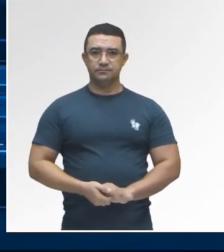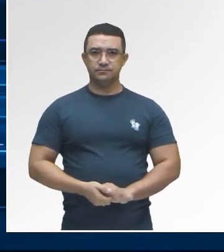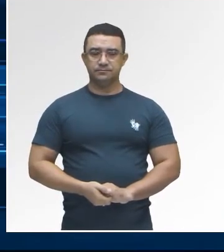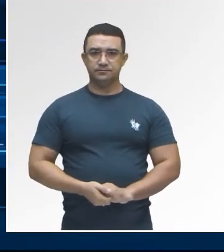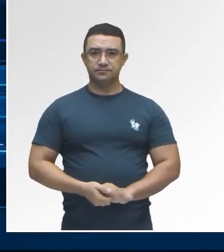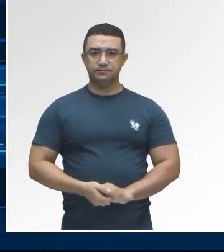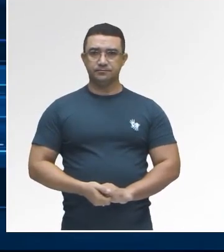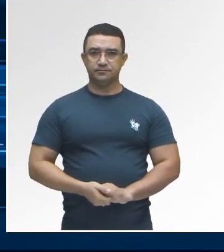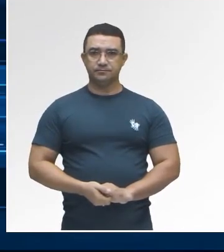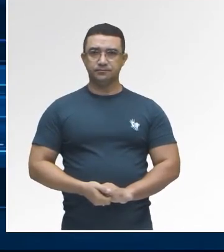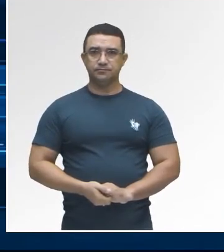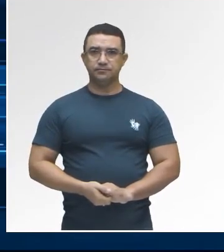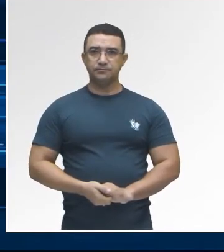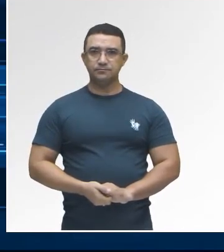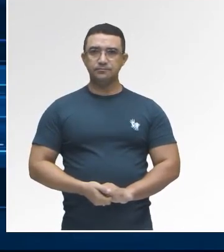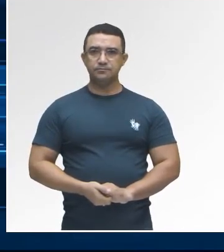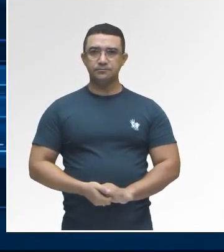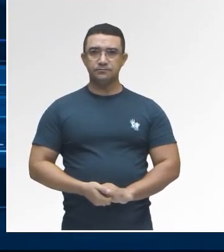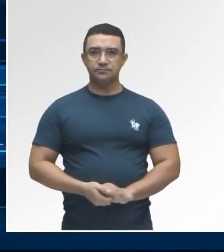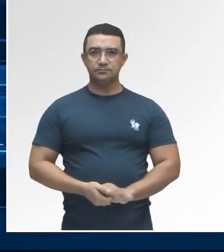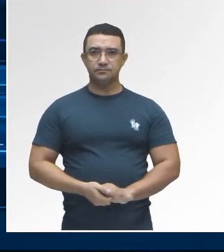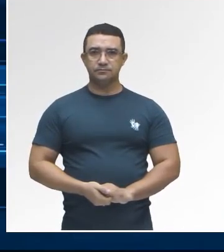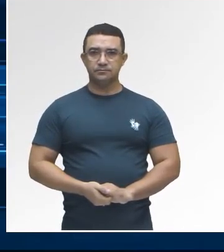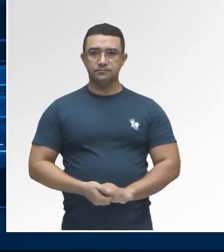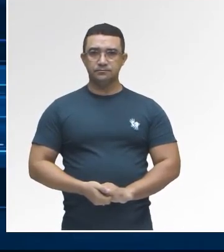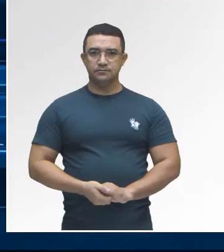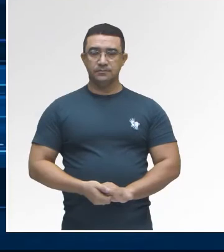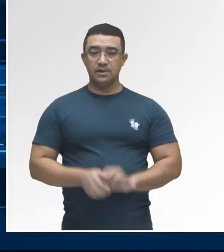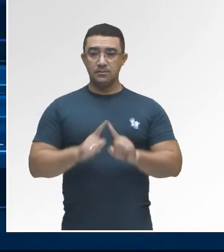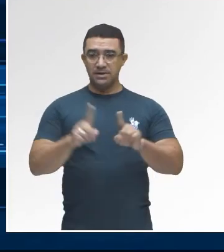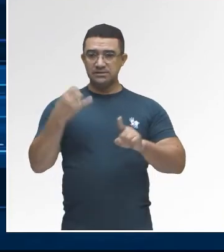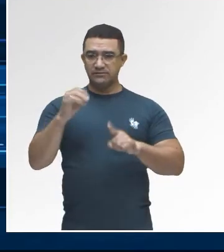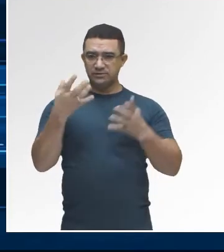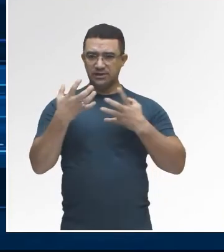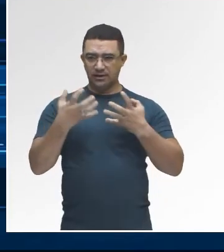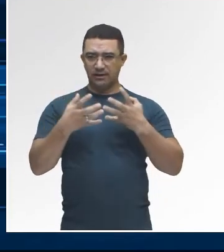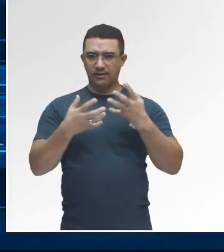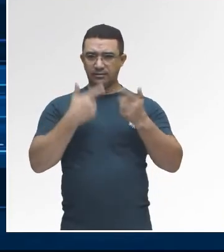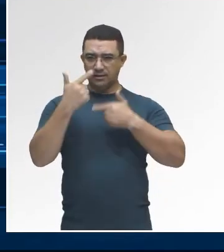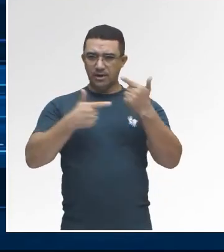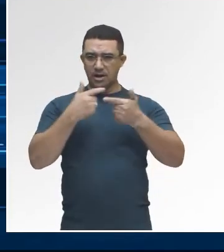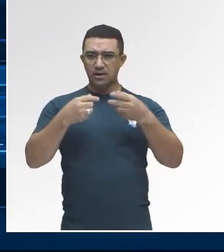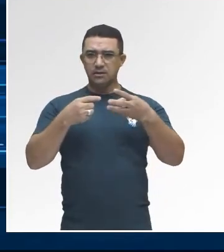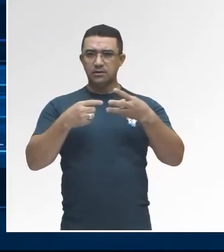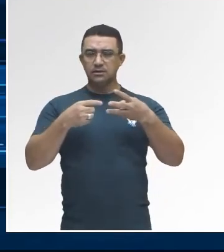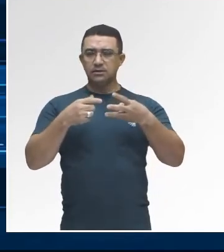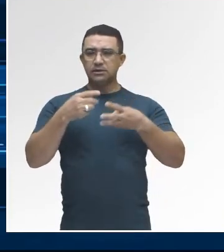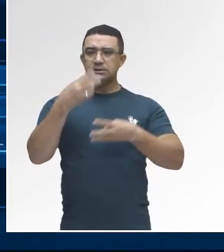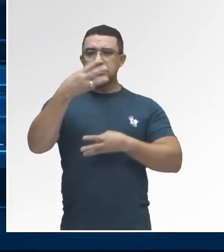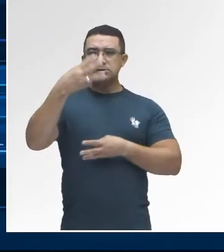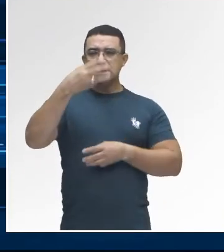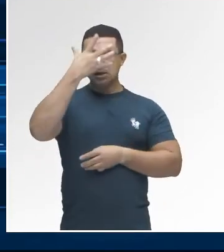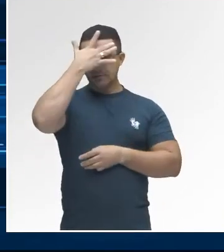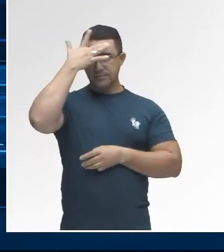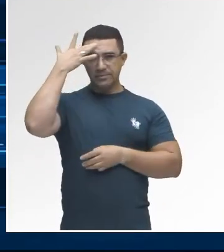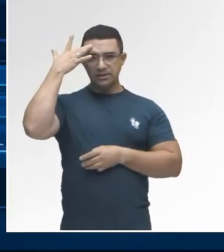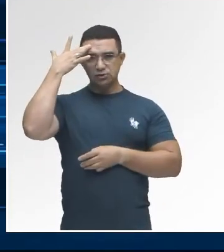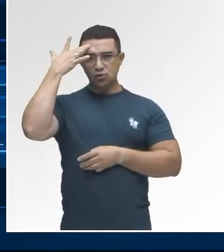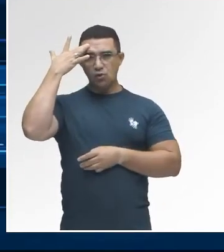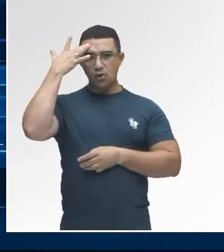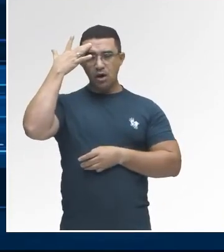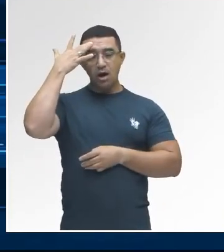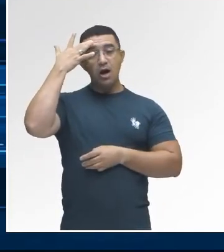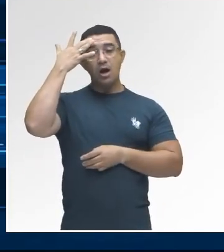no plural como o I ou o you. E agora, quando você quiser trabalhar com a terceira pessoa, tem um nome próprio, que, por sua vez, é a